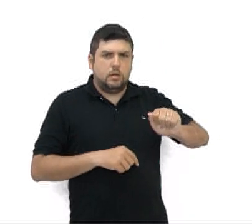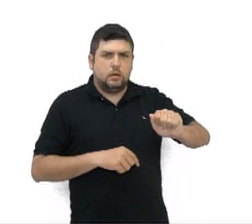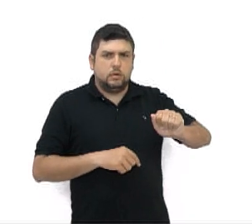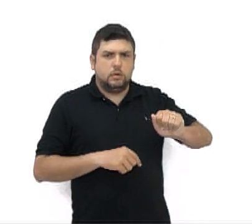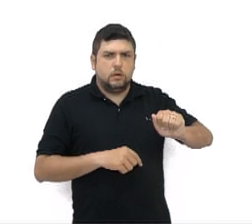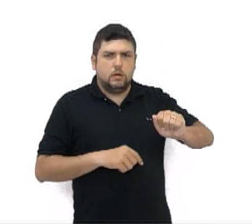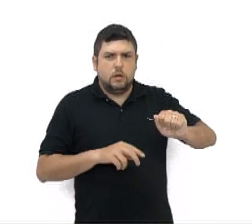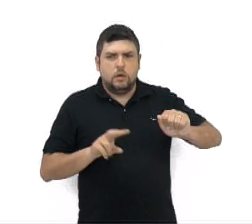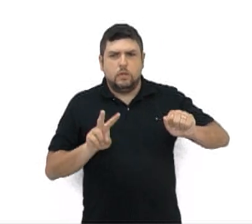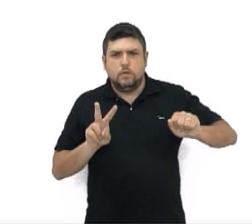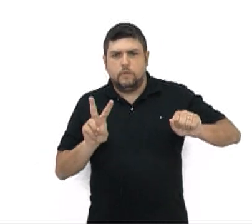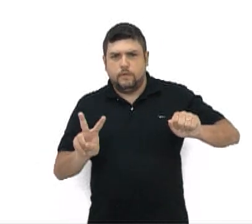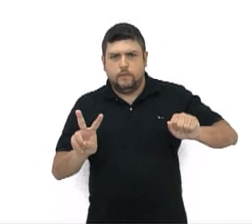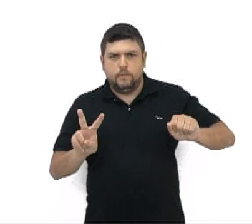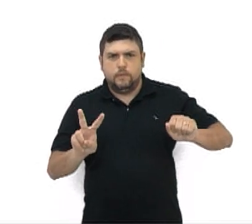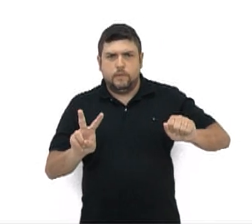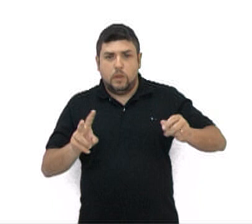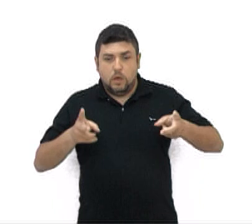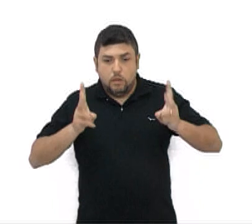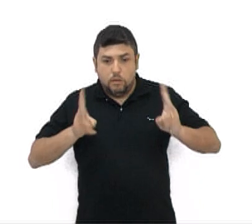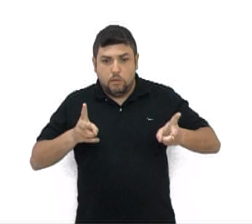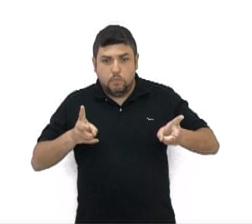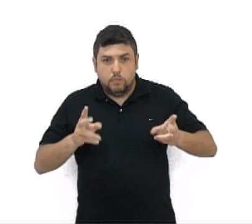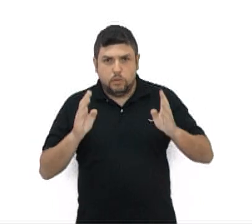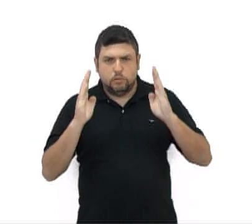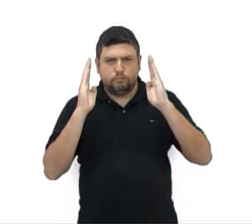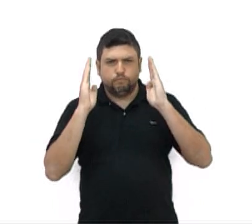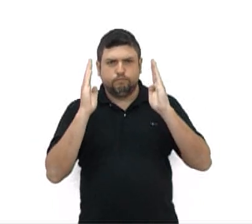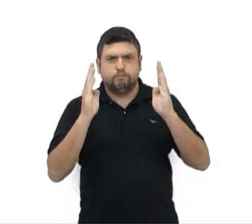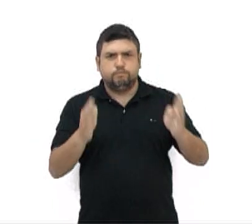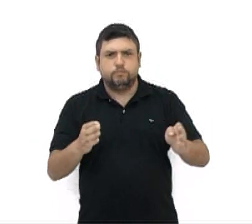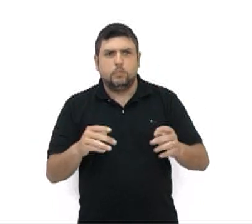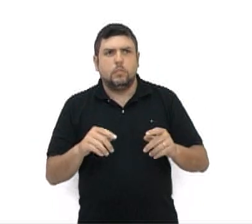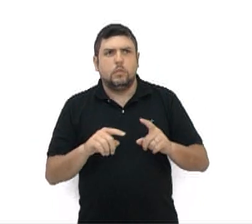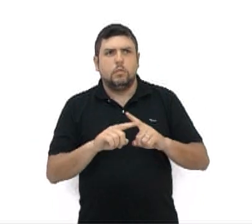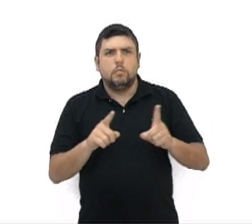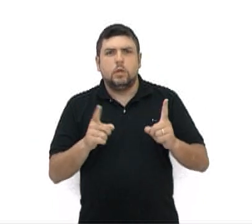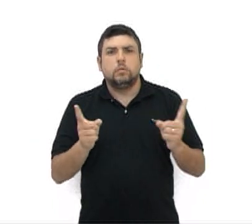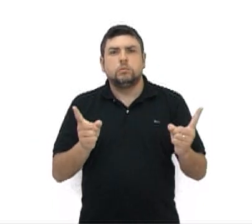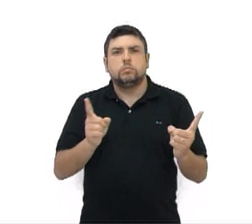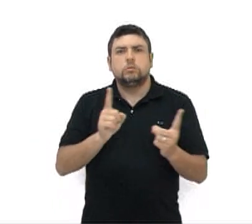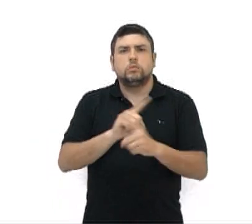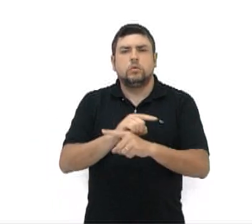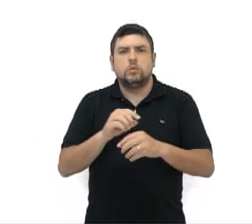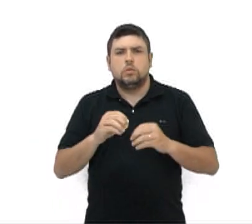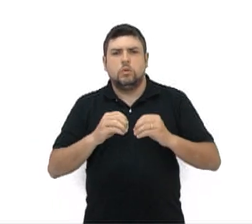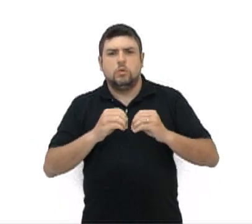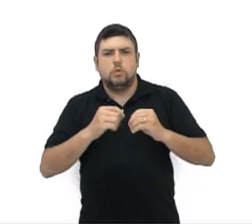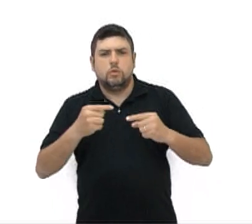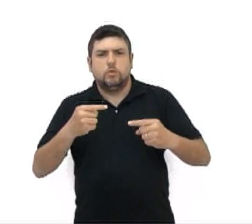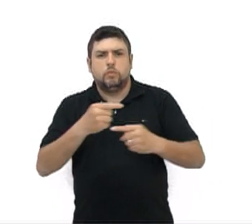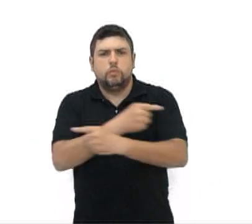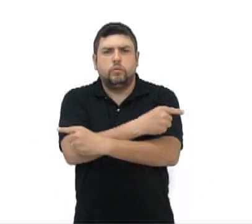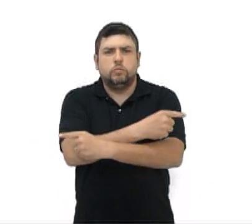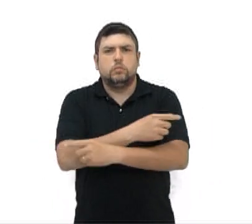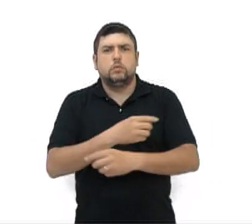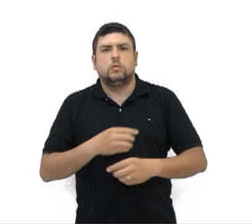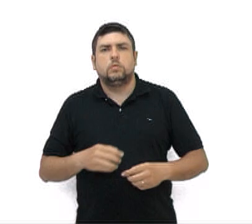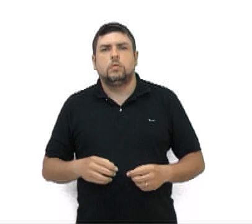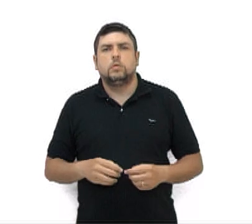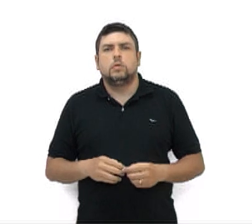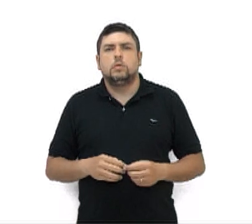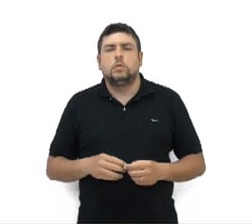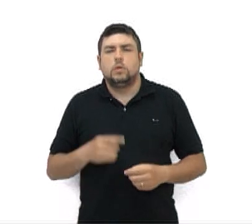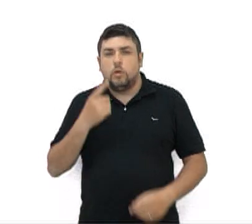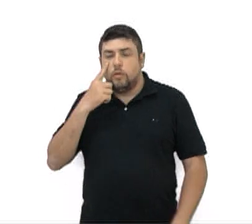mesma direção, certo? Tá na mesma linha de atuação, só que estão em sentidos opostos, como eu estou representando aqui no gráfico, certo?